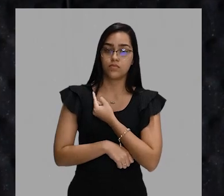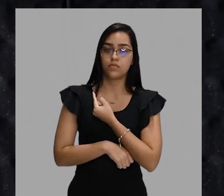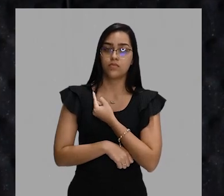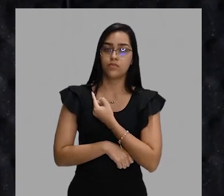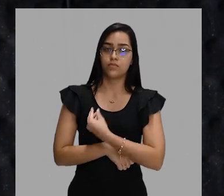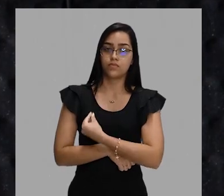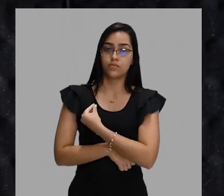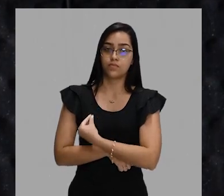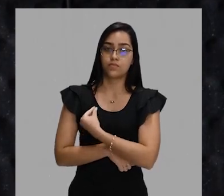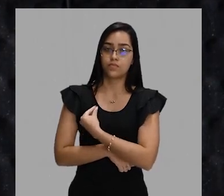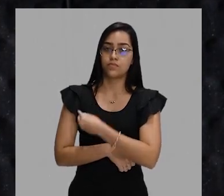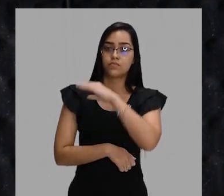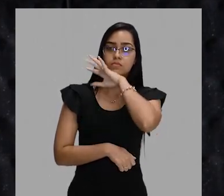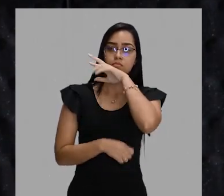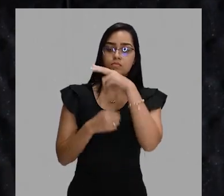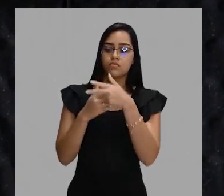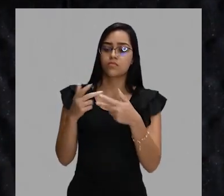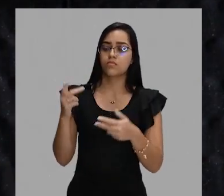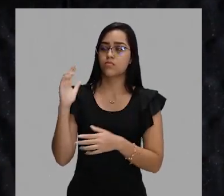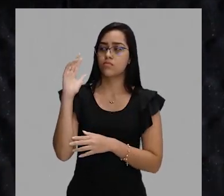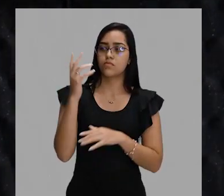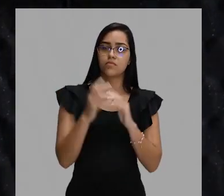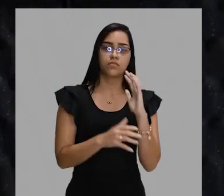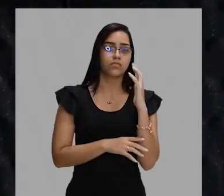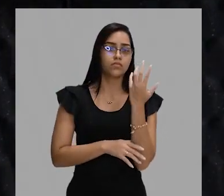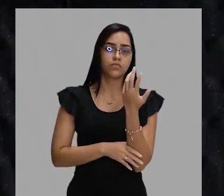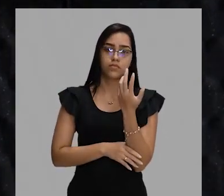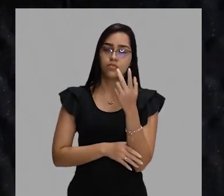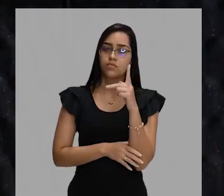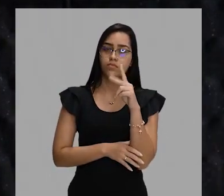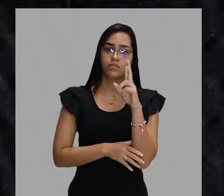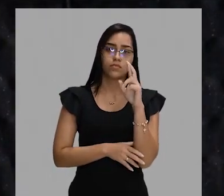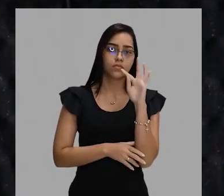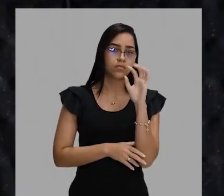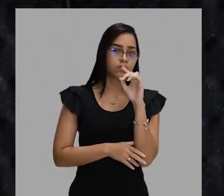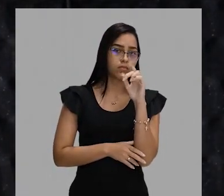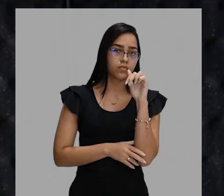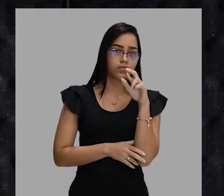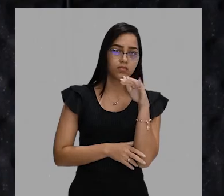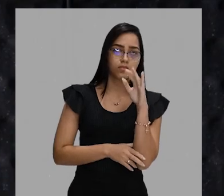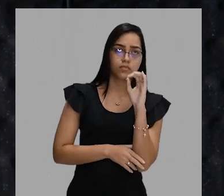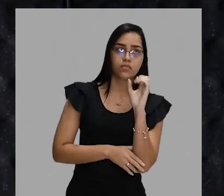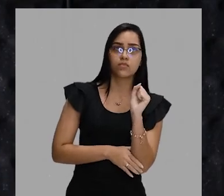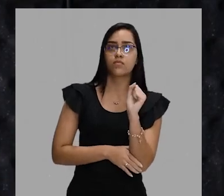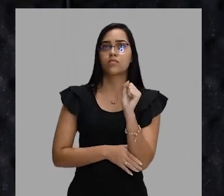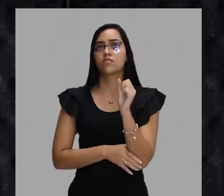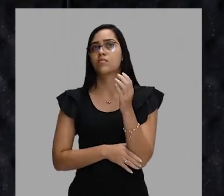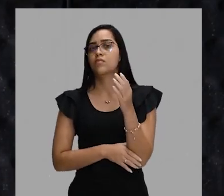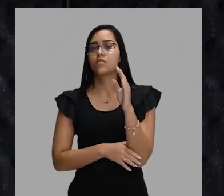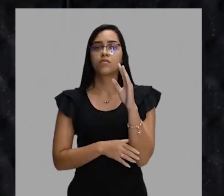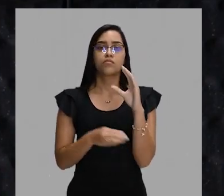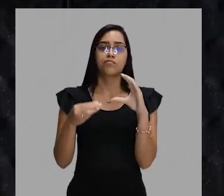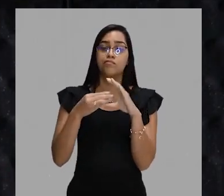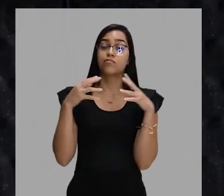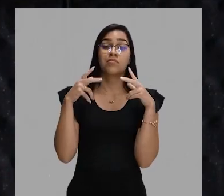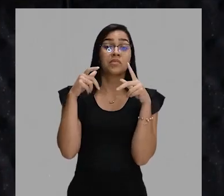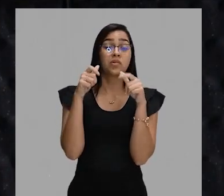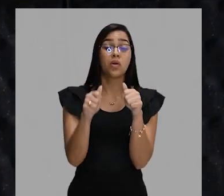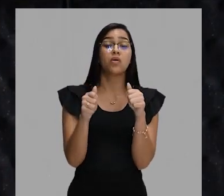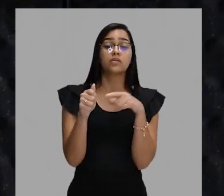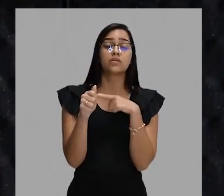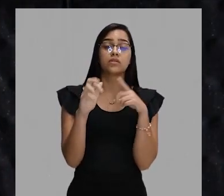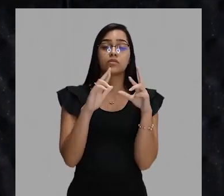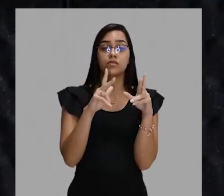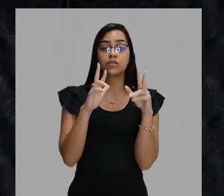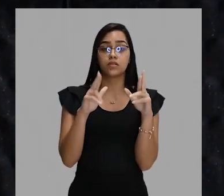seres vivos, animais, plantas, protozoários, né, bactérias, fungos, toda